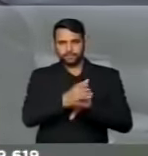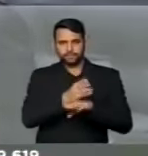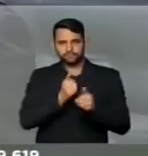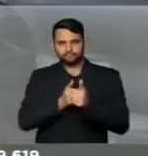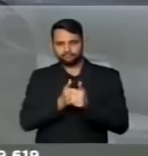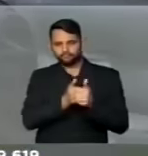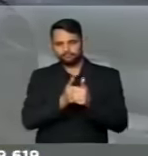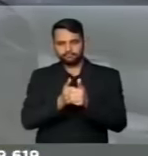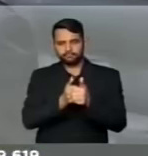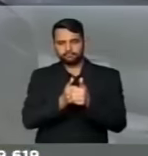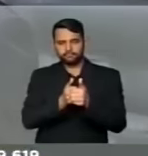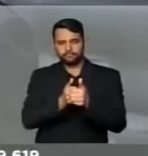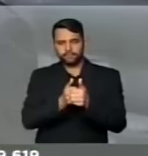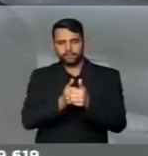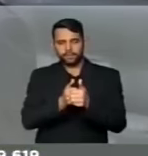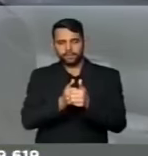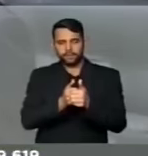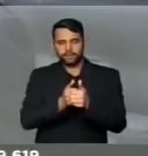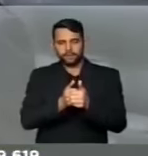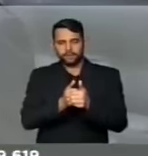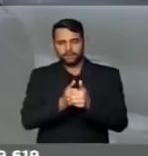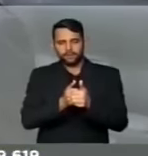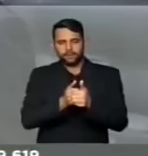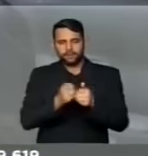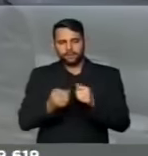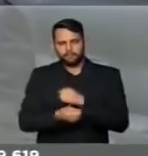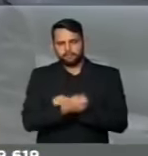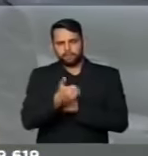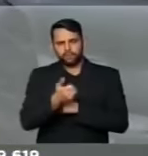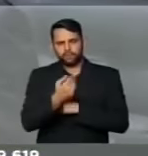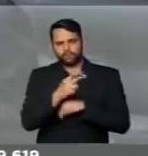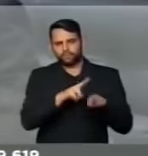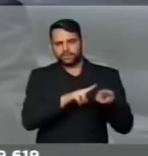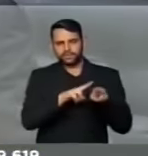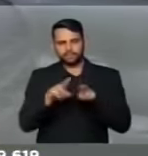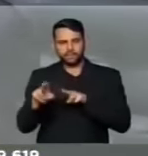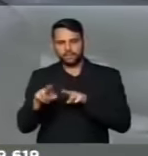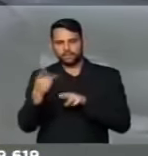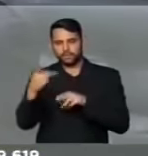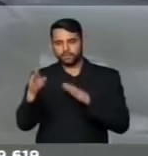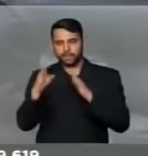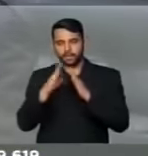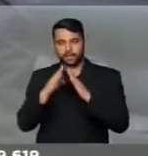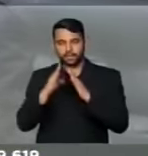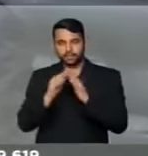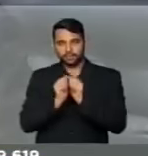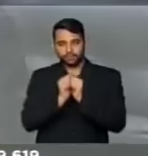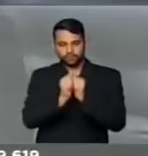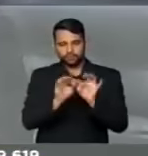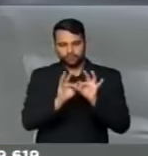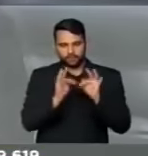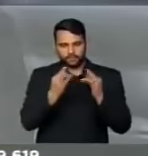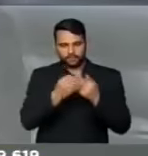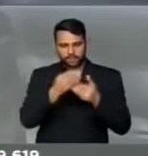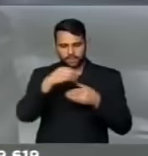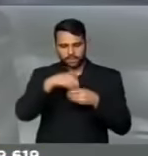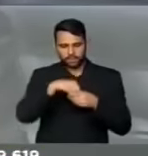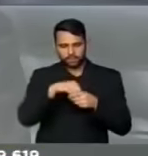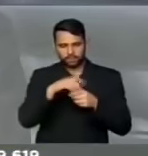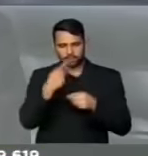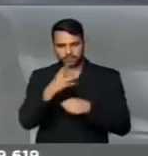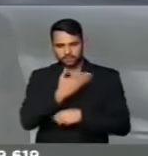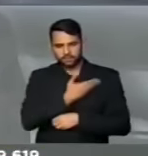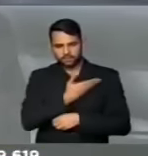Aguiar, que há pouco mais de duas semanas, na sua casa, com a sua família, com os